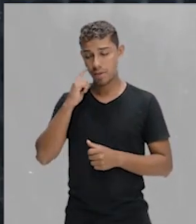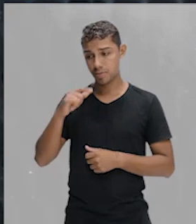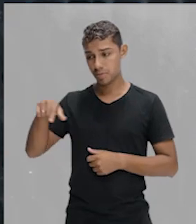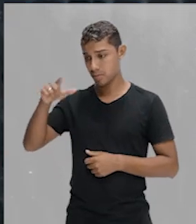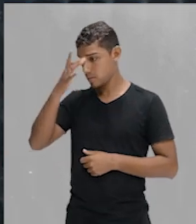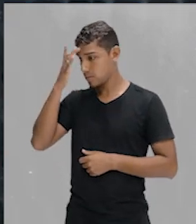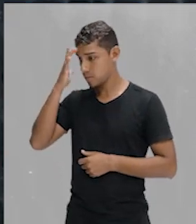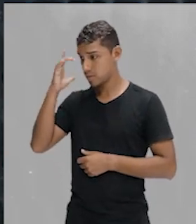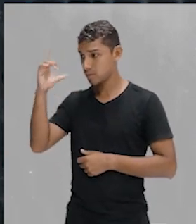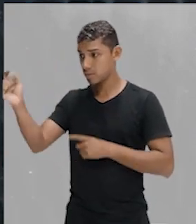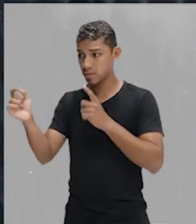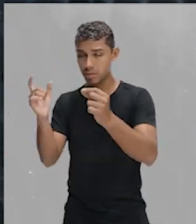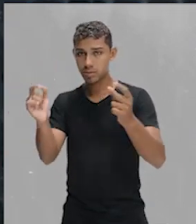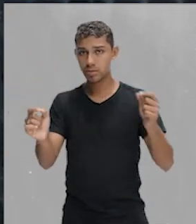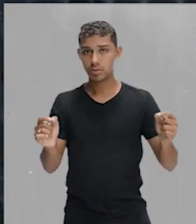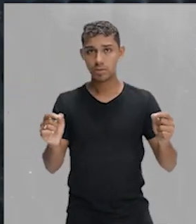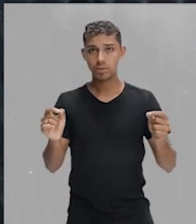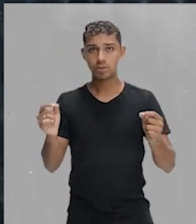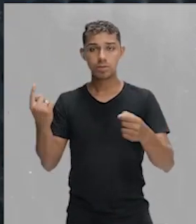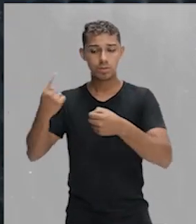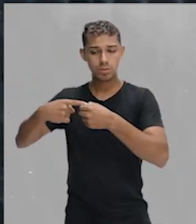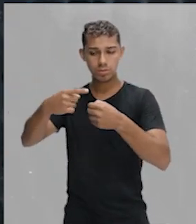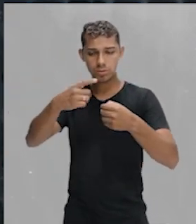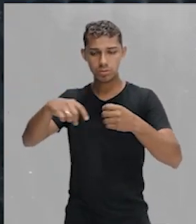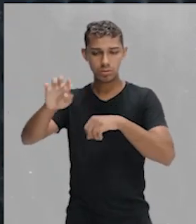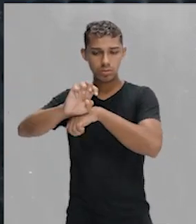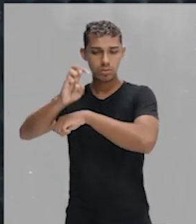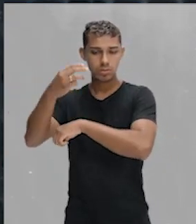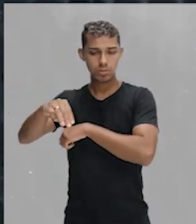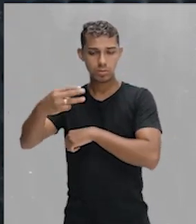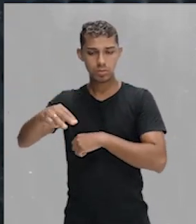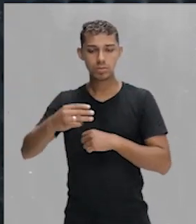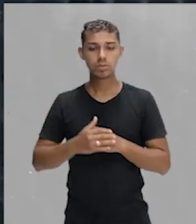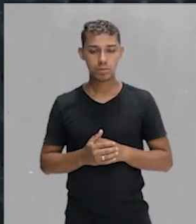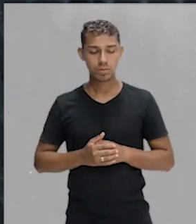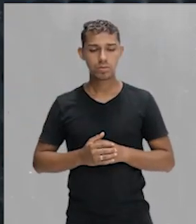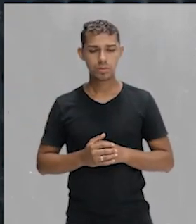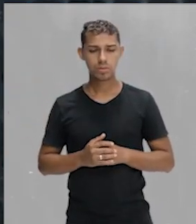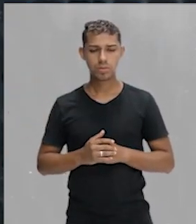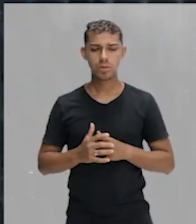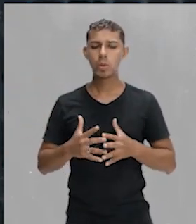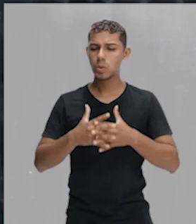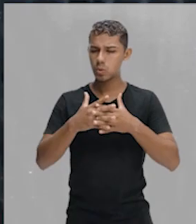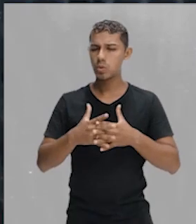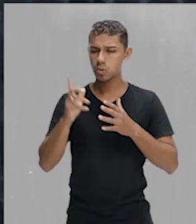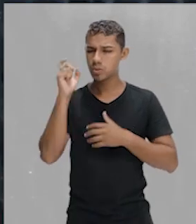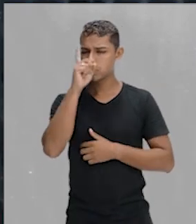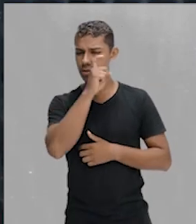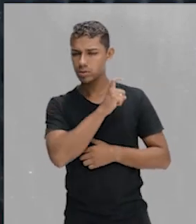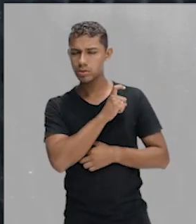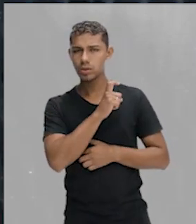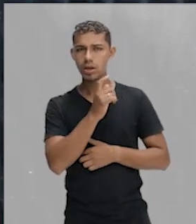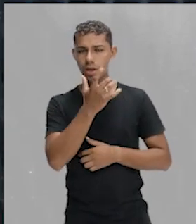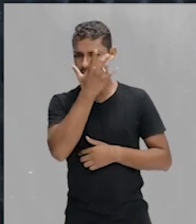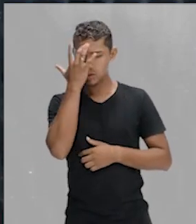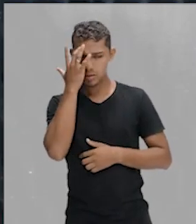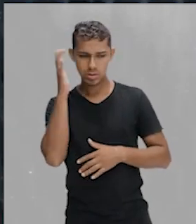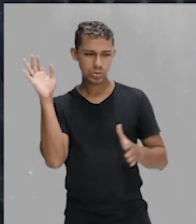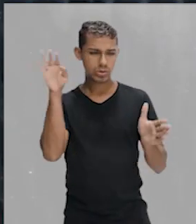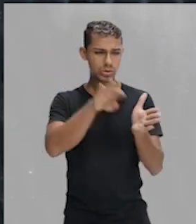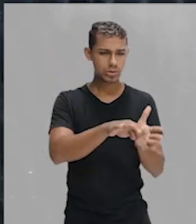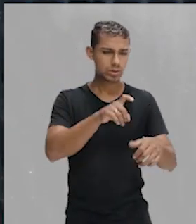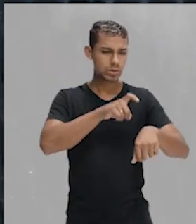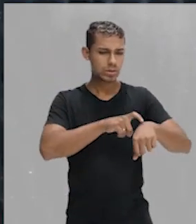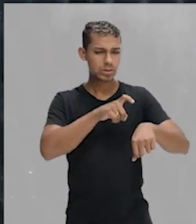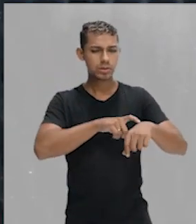sabe que o trânsito é bem complicado. Então, é muito complicado você conseguir tempo, você tem que ser